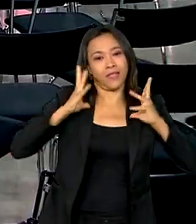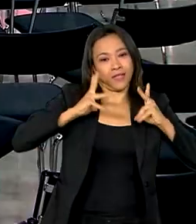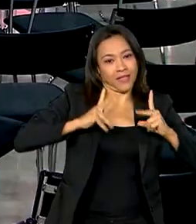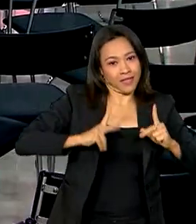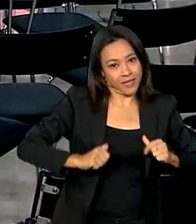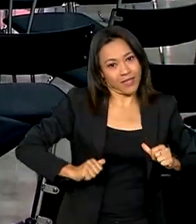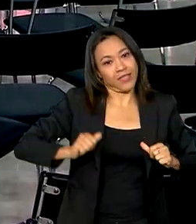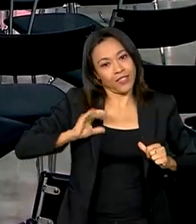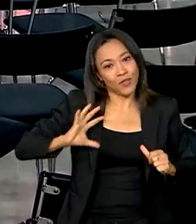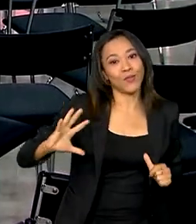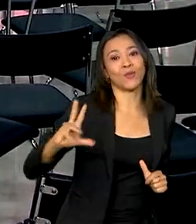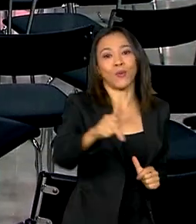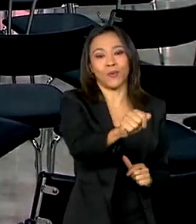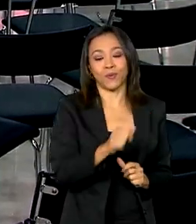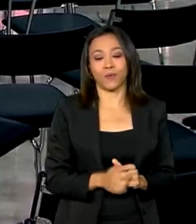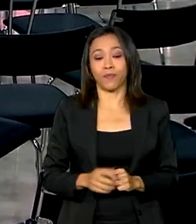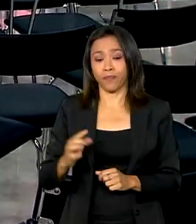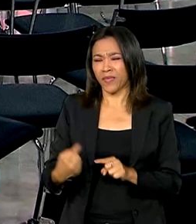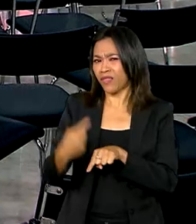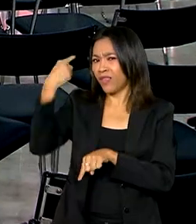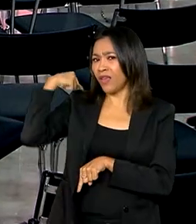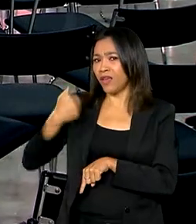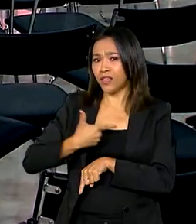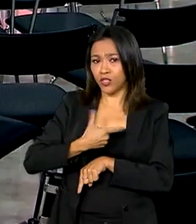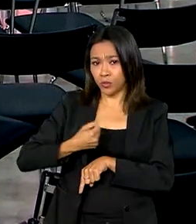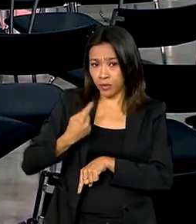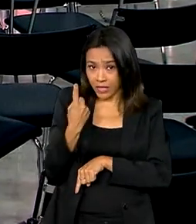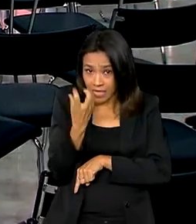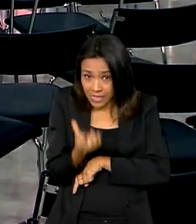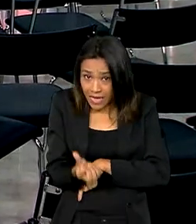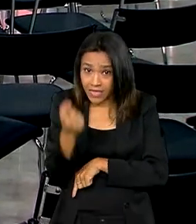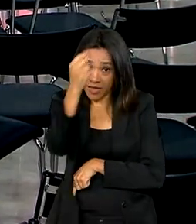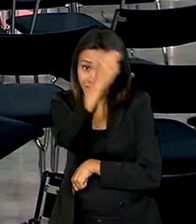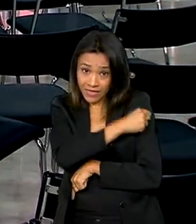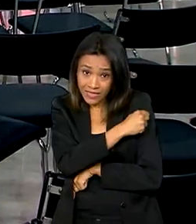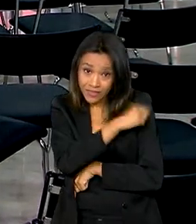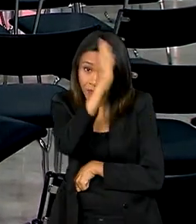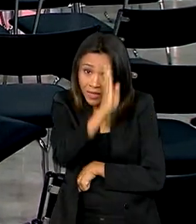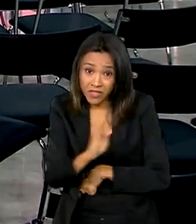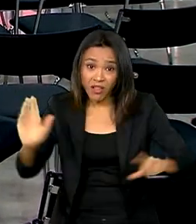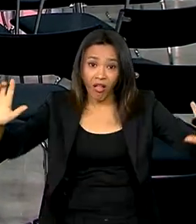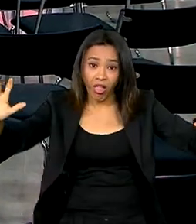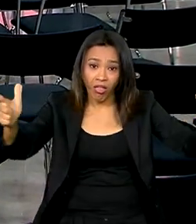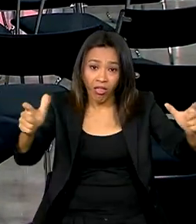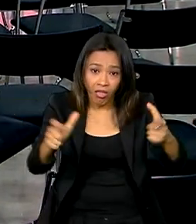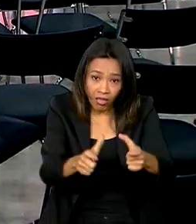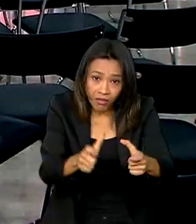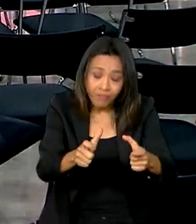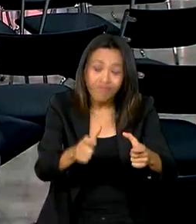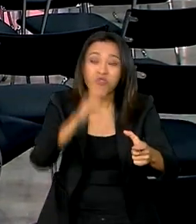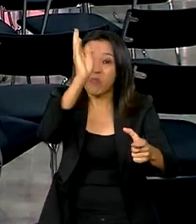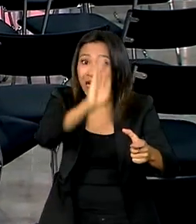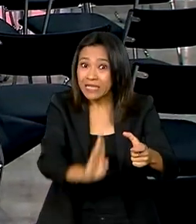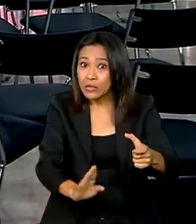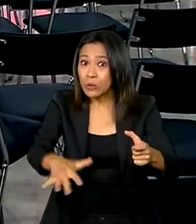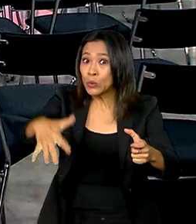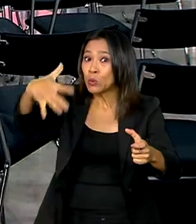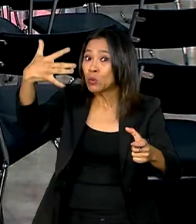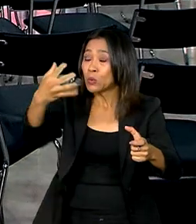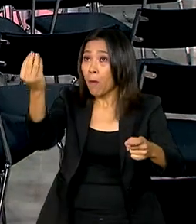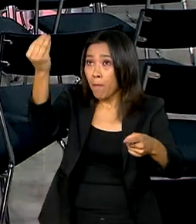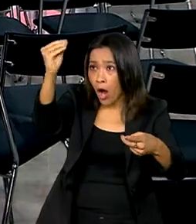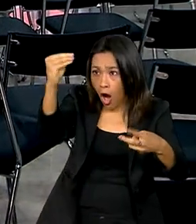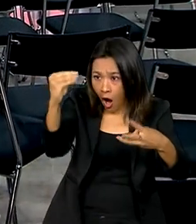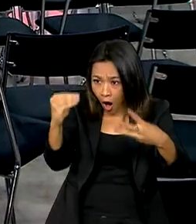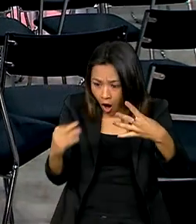geral. Desde 2016, a cobertura vacinal no país estava em queda. O Brasil chegou a figurar no ranking dos